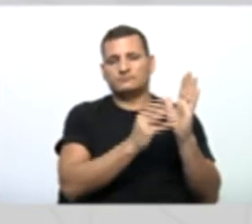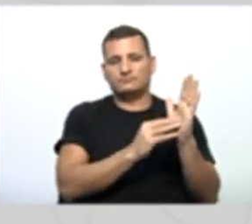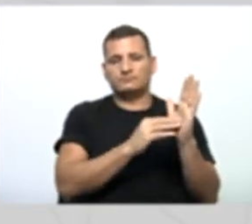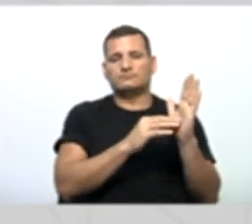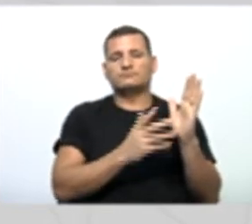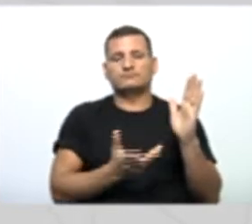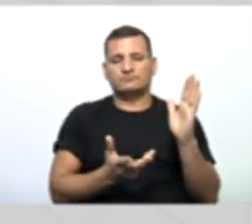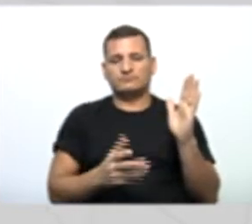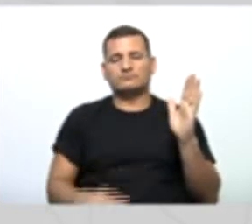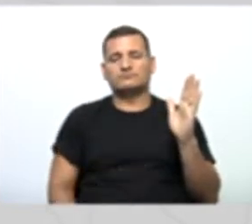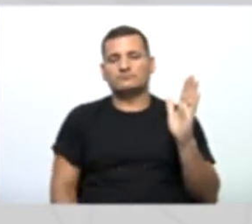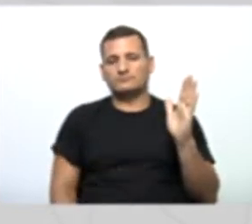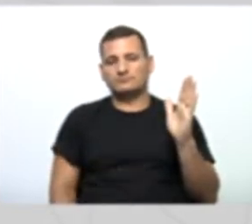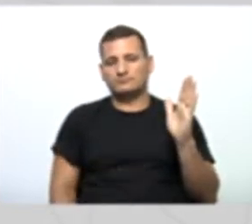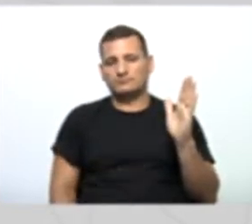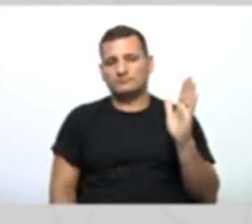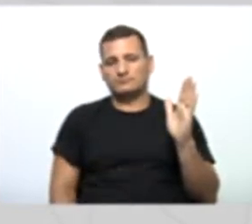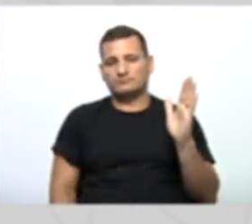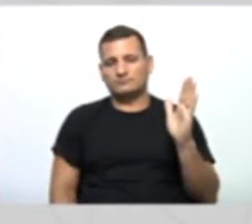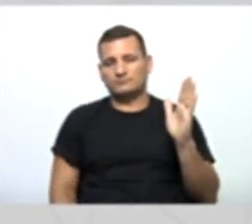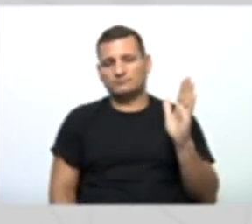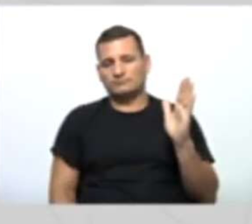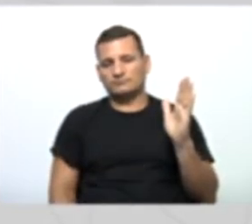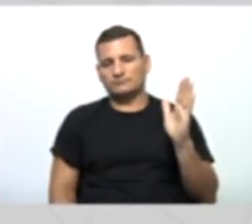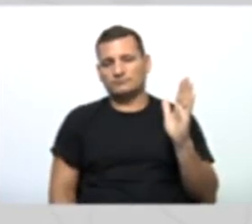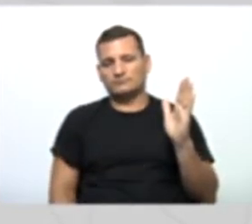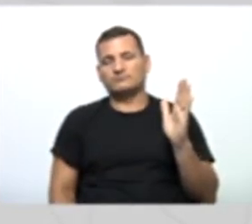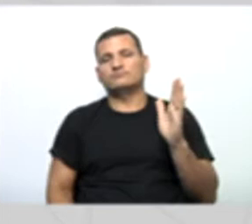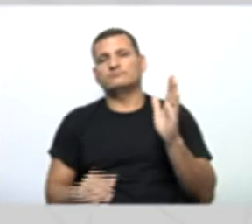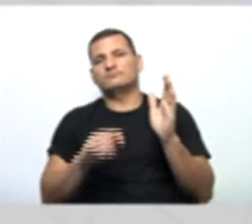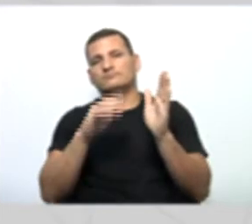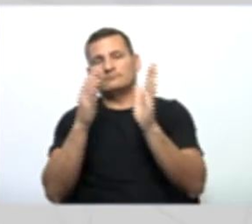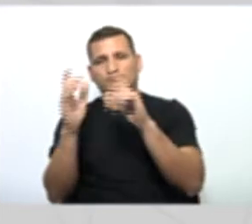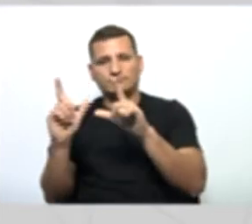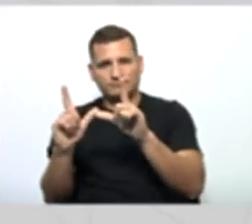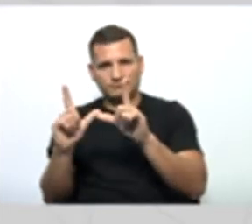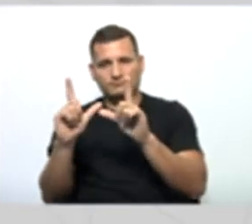posso utilizar o wireframe para isso. Aqui eu tenho uma outra